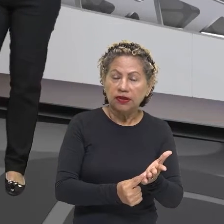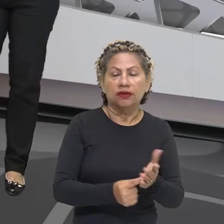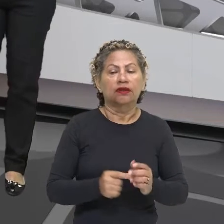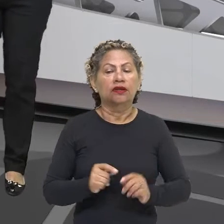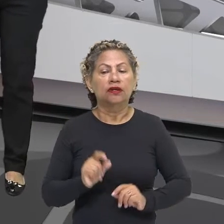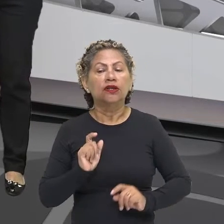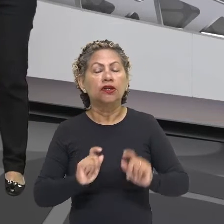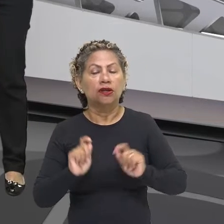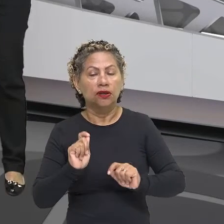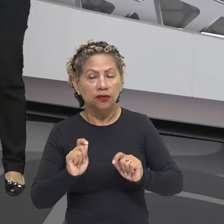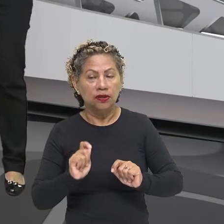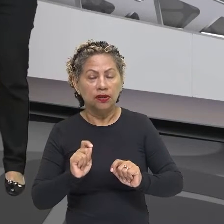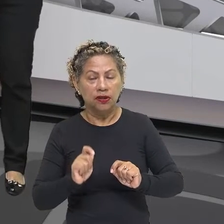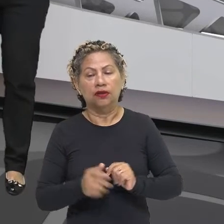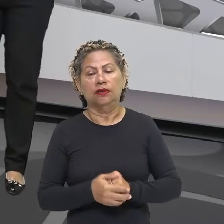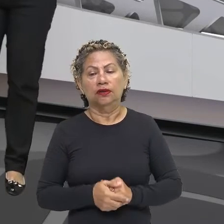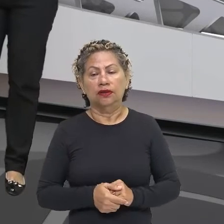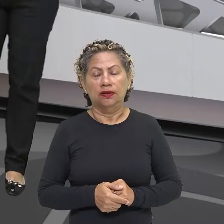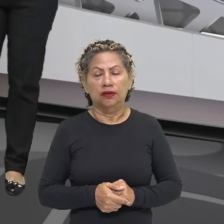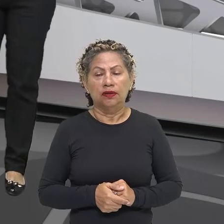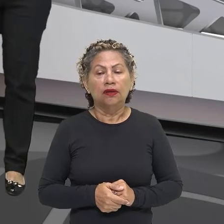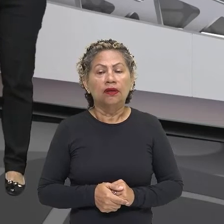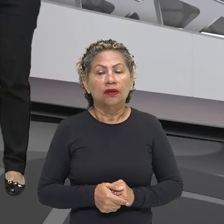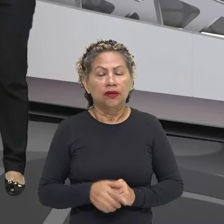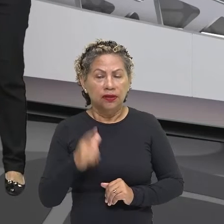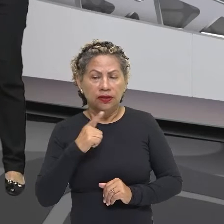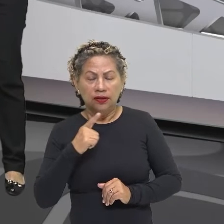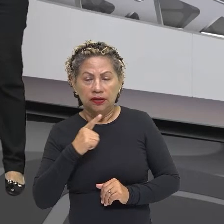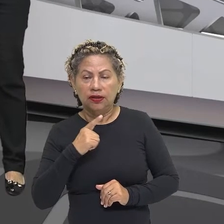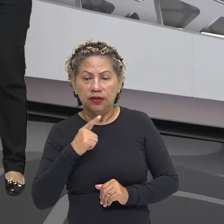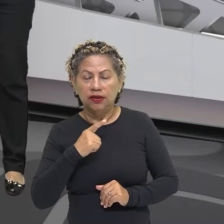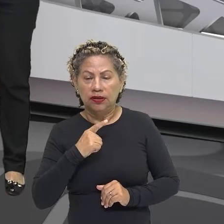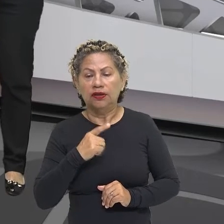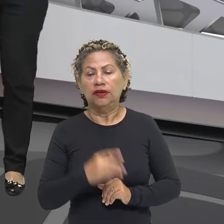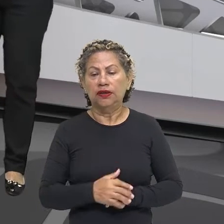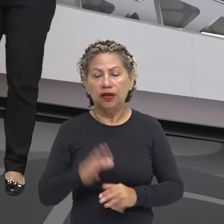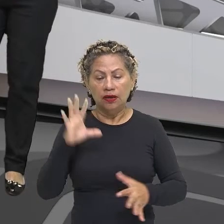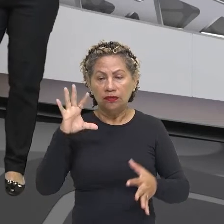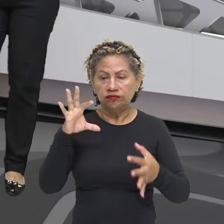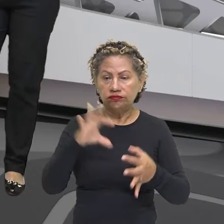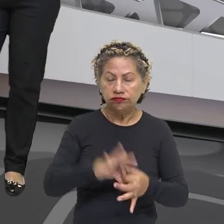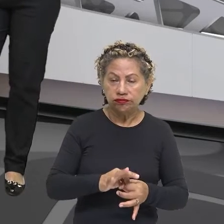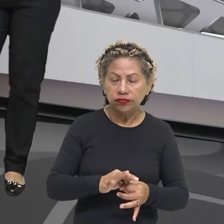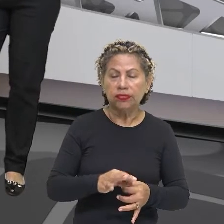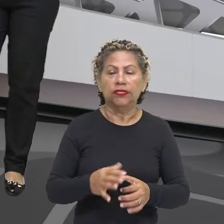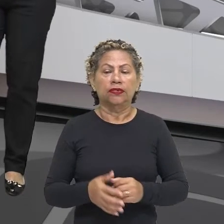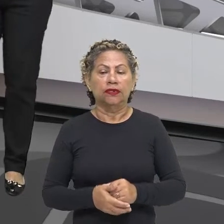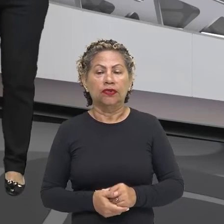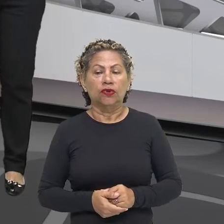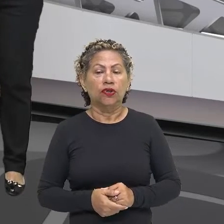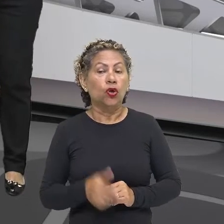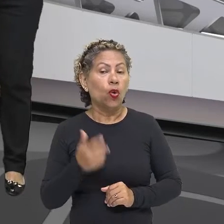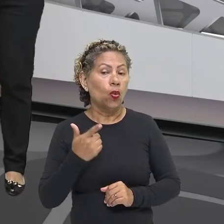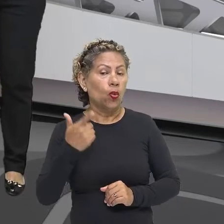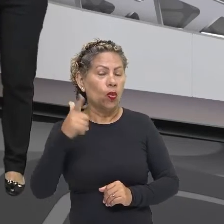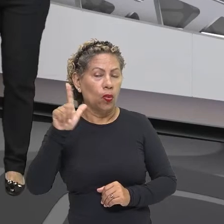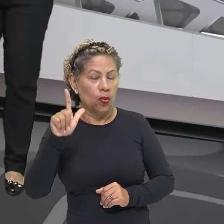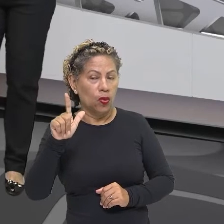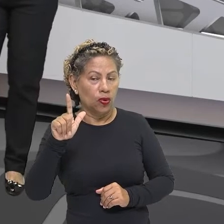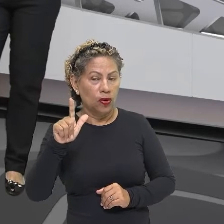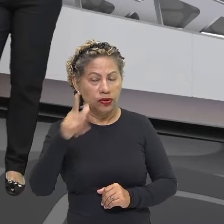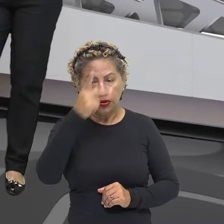guardam muitos dados, né? Bancos, empresas como que tem folha